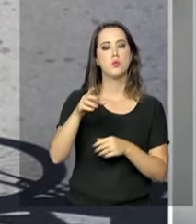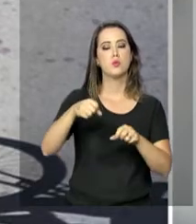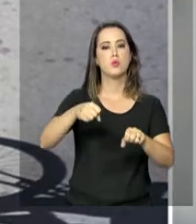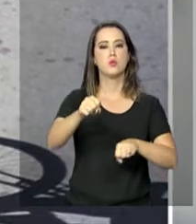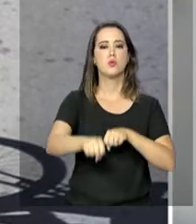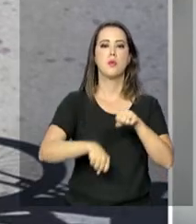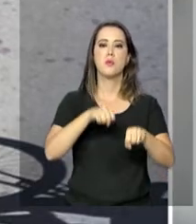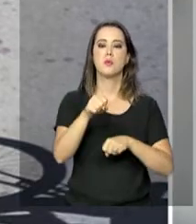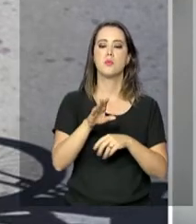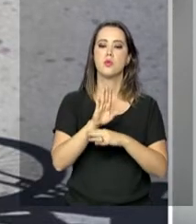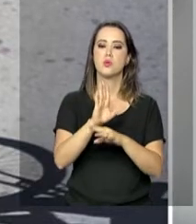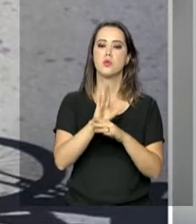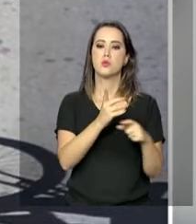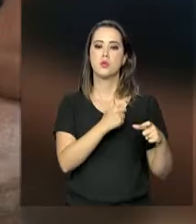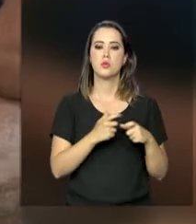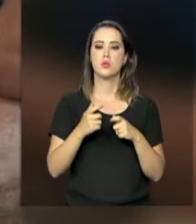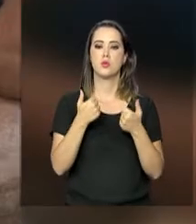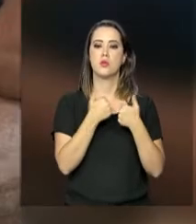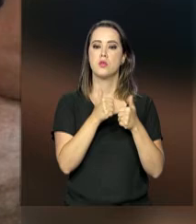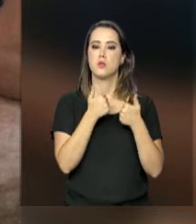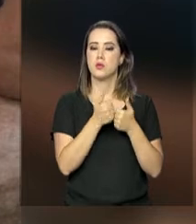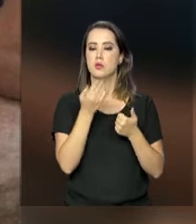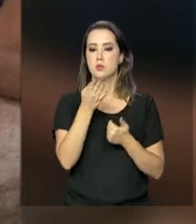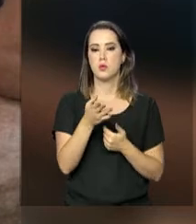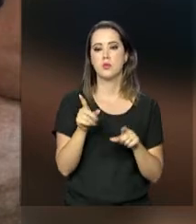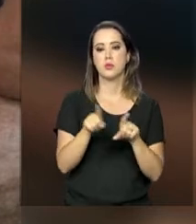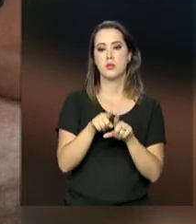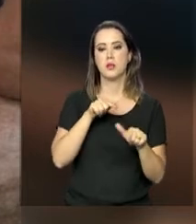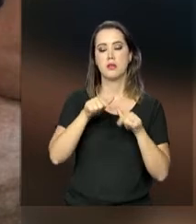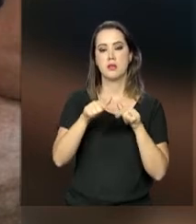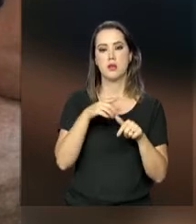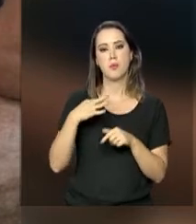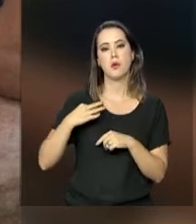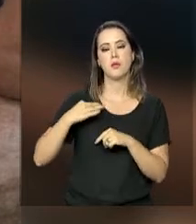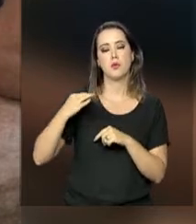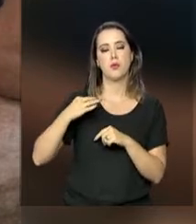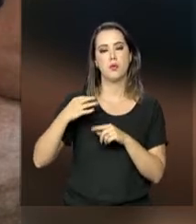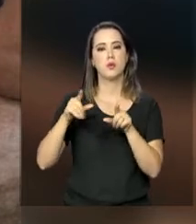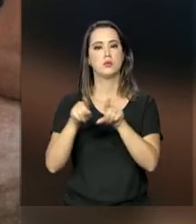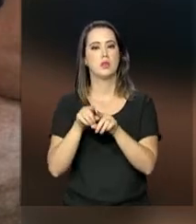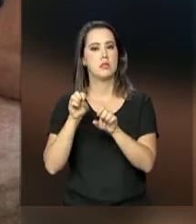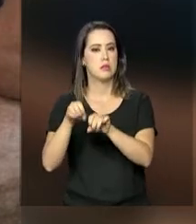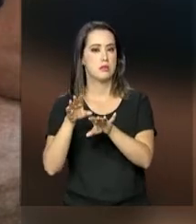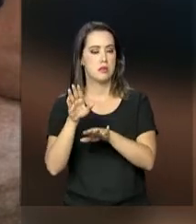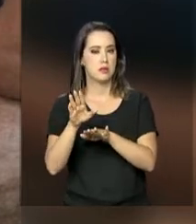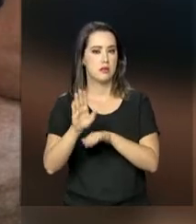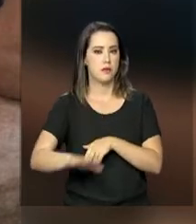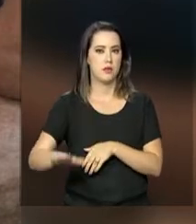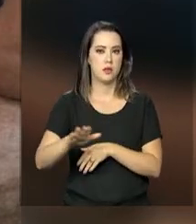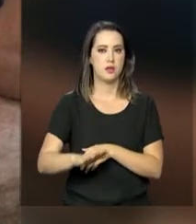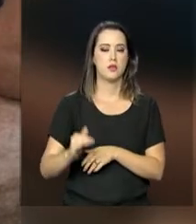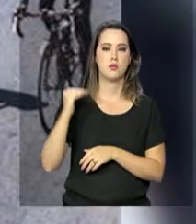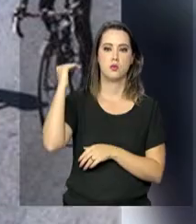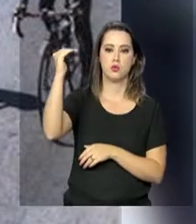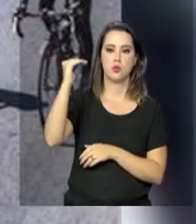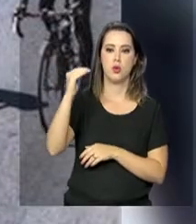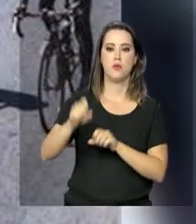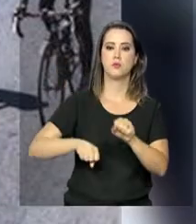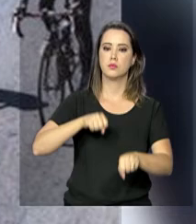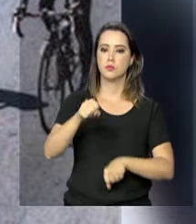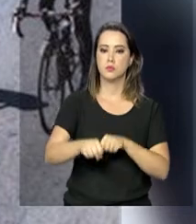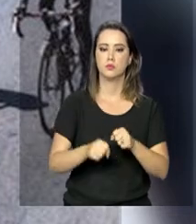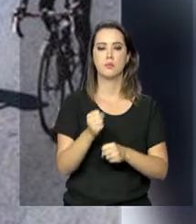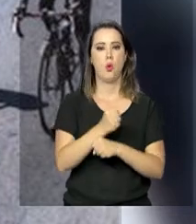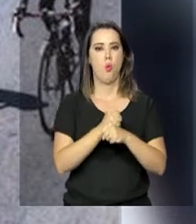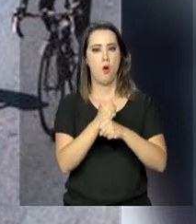na mobilidade dos centros urbanos raúl também trabalhava como voluntário ensinava crianças e adultos a pedalar no ano passado